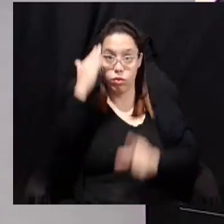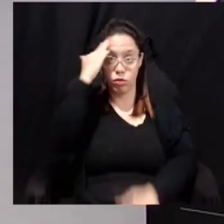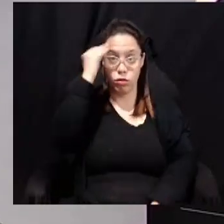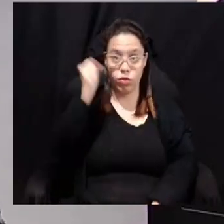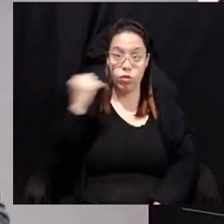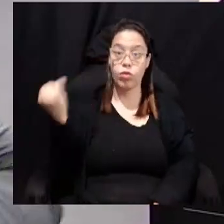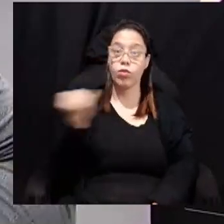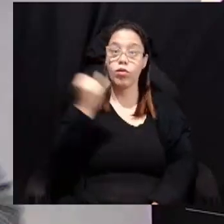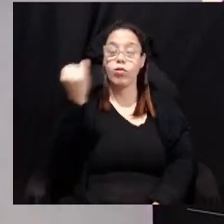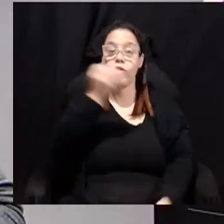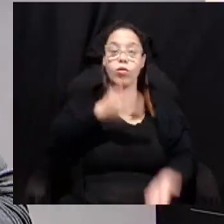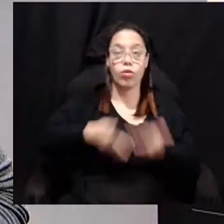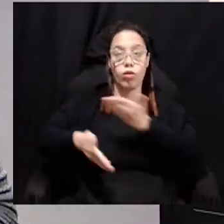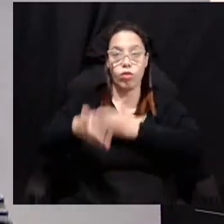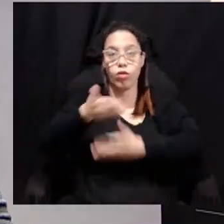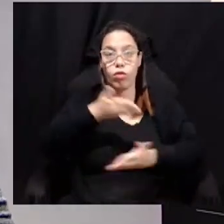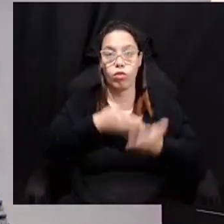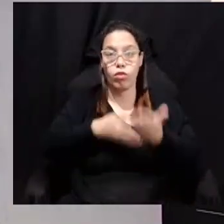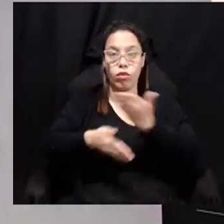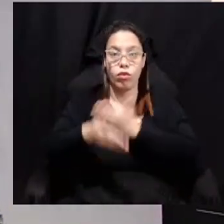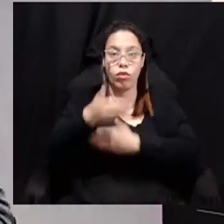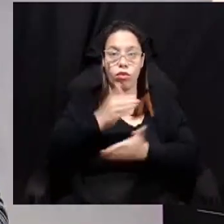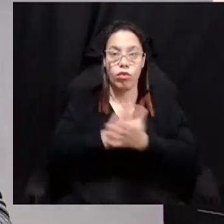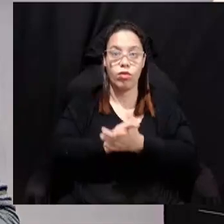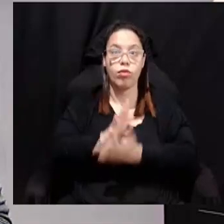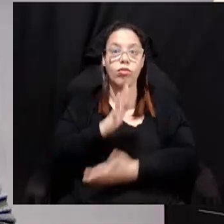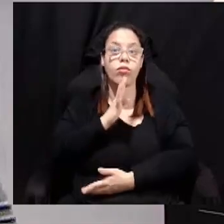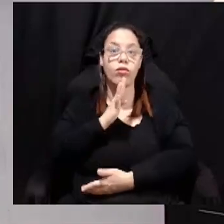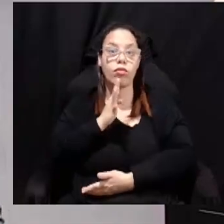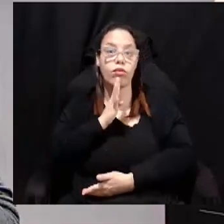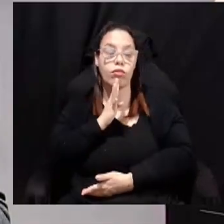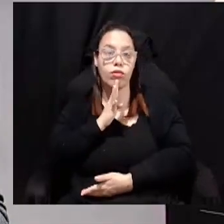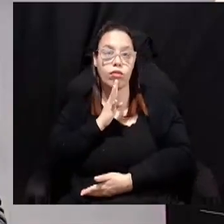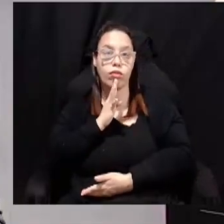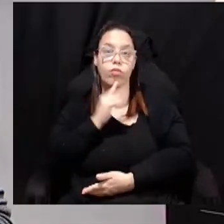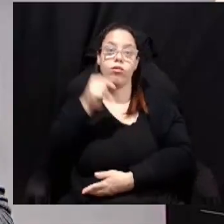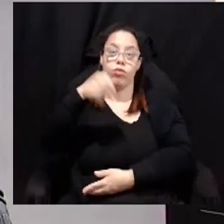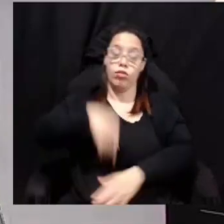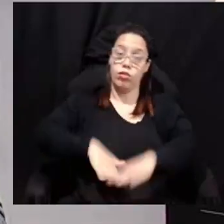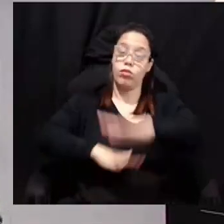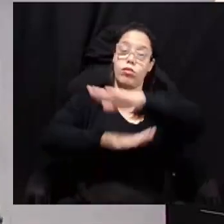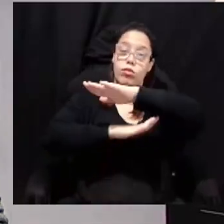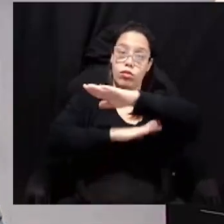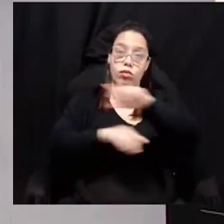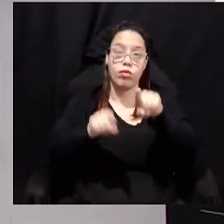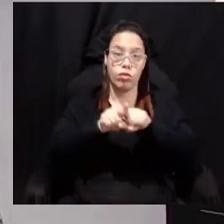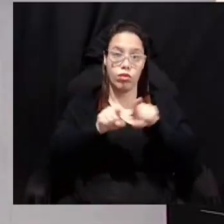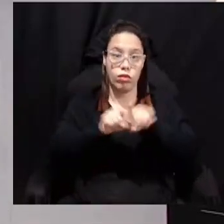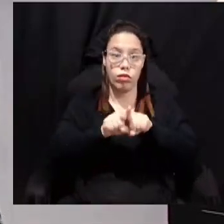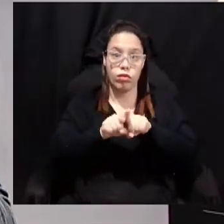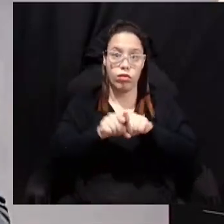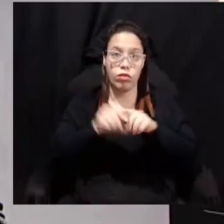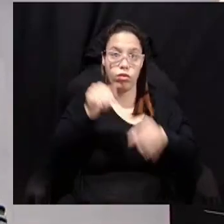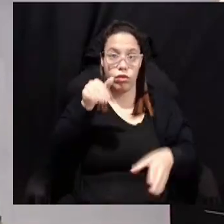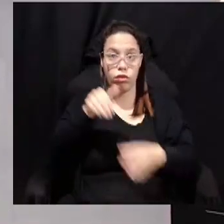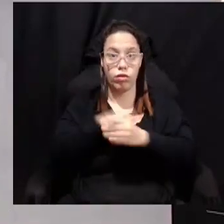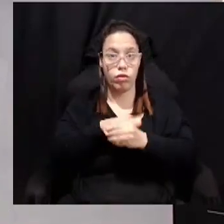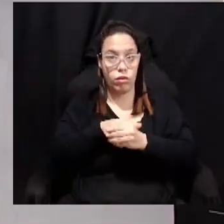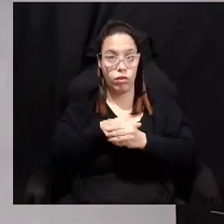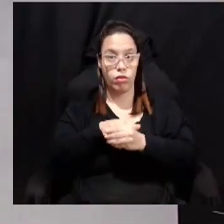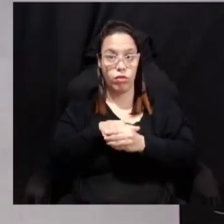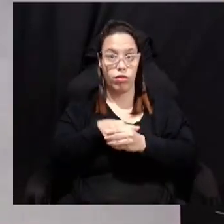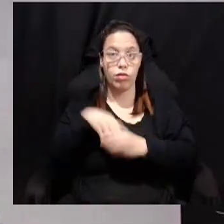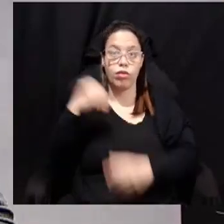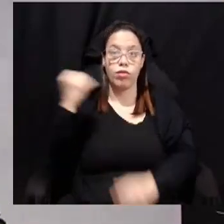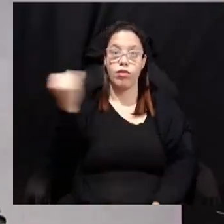participar desse processo, de conhecer, né, a casa e também o processo de eleição. A importância de estar aqui